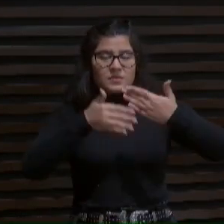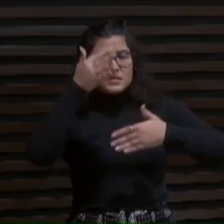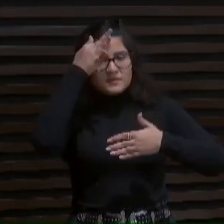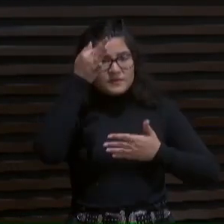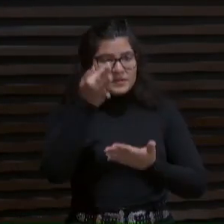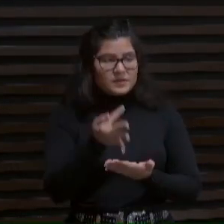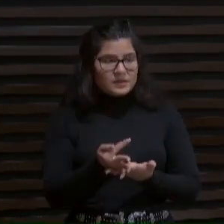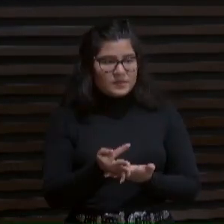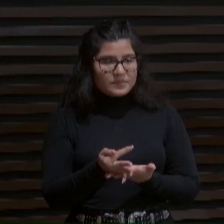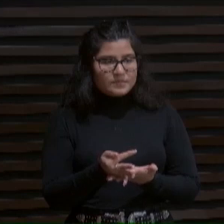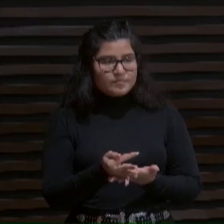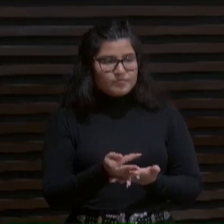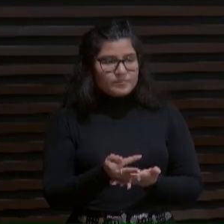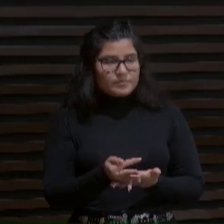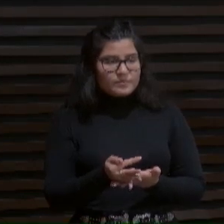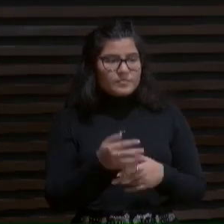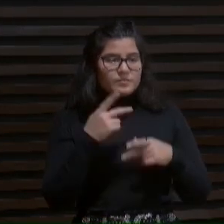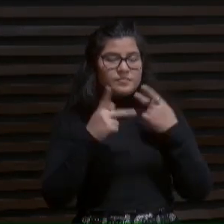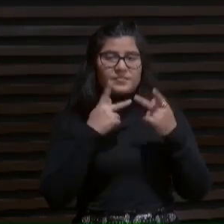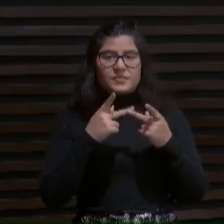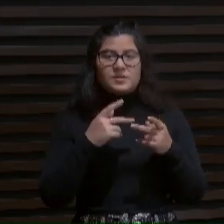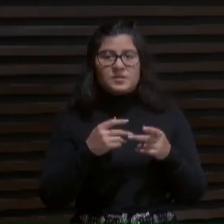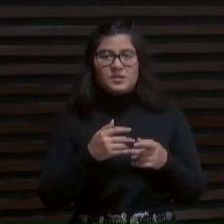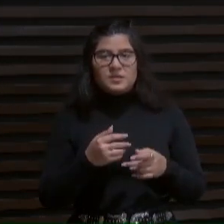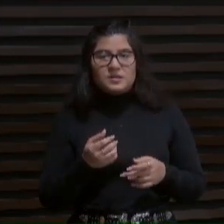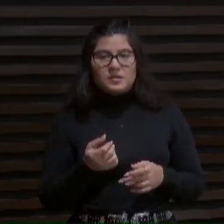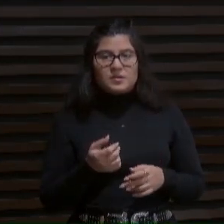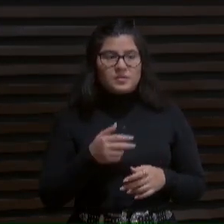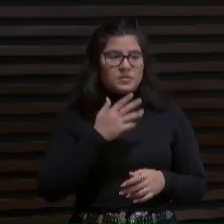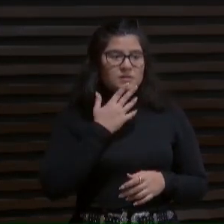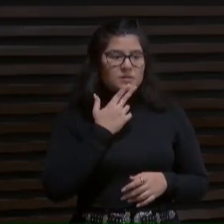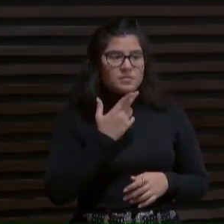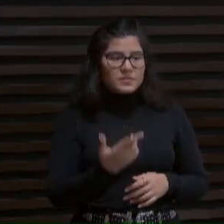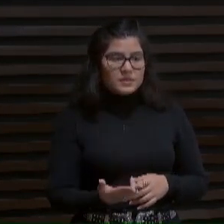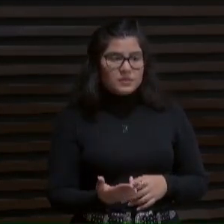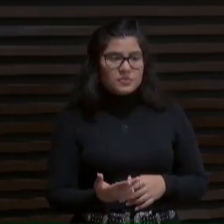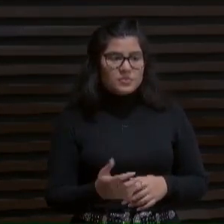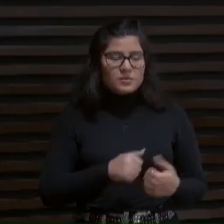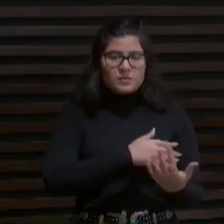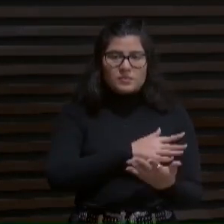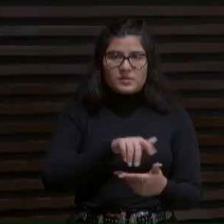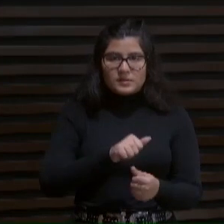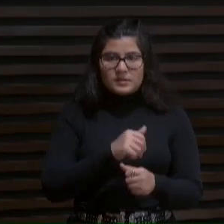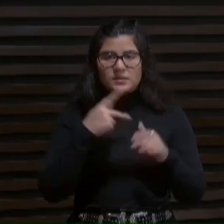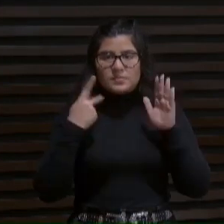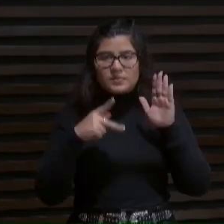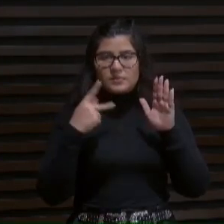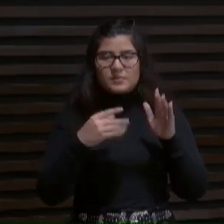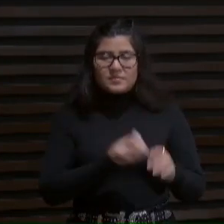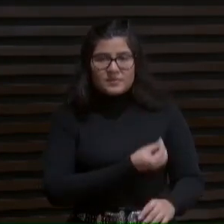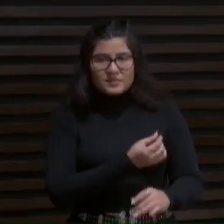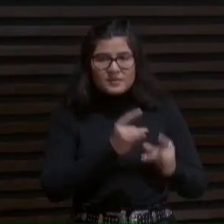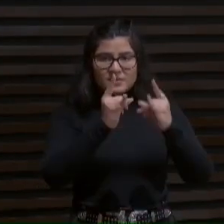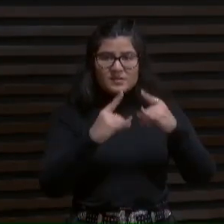não é? Peregrinou na terra da promessa, como em terra alheia, habitando em tendas com Isaque